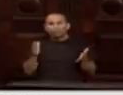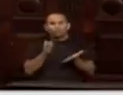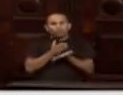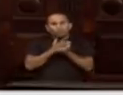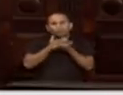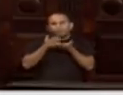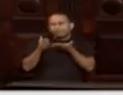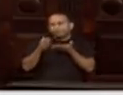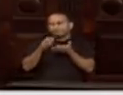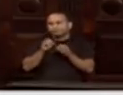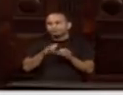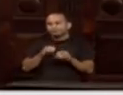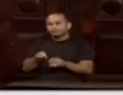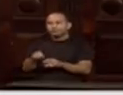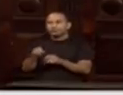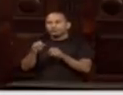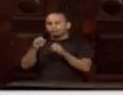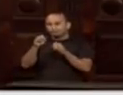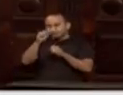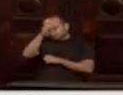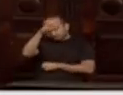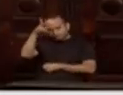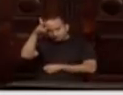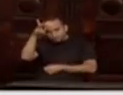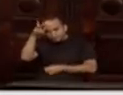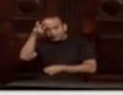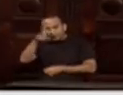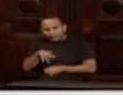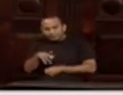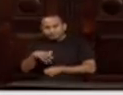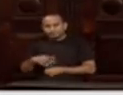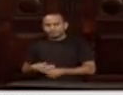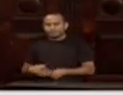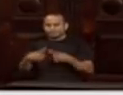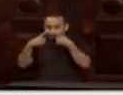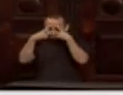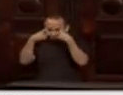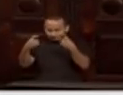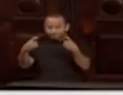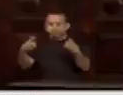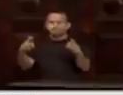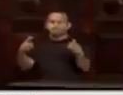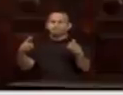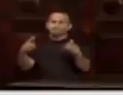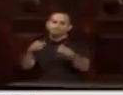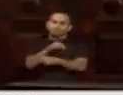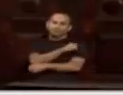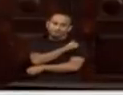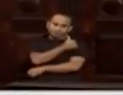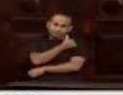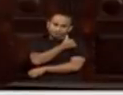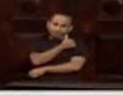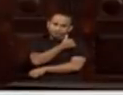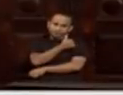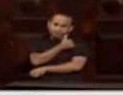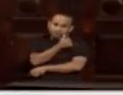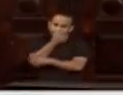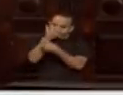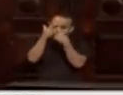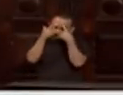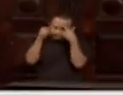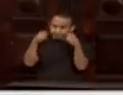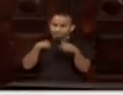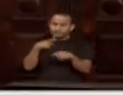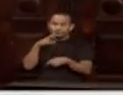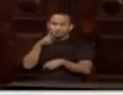pública nesse lugar é violento é absolutamente violento o rio de janeiro agora a violência que se vê nas ruas é fruto de uma violência